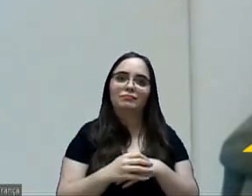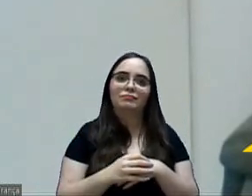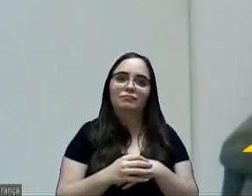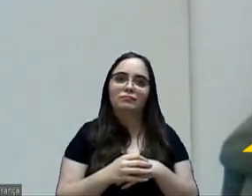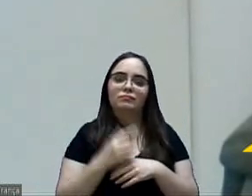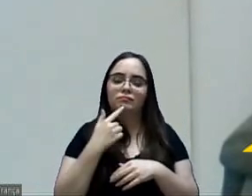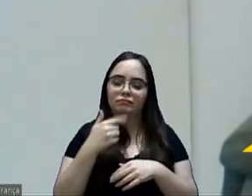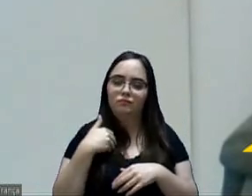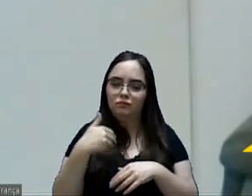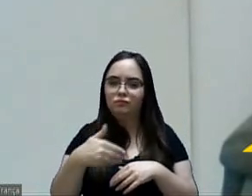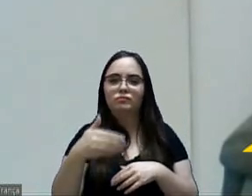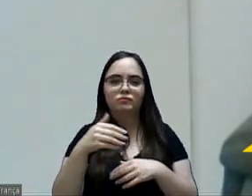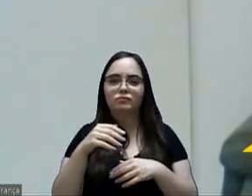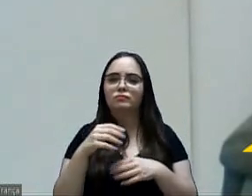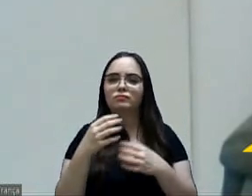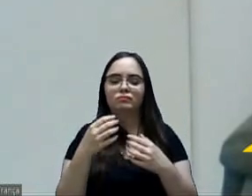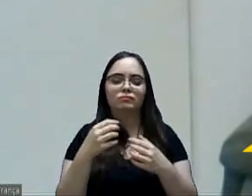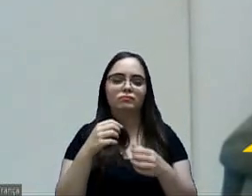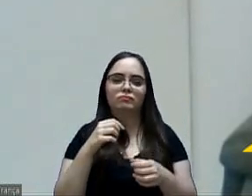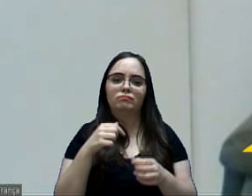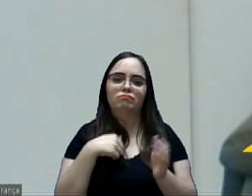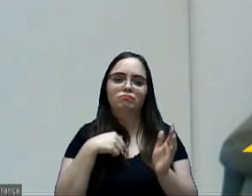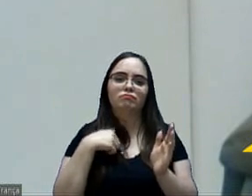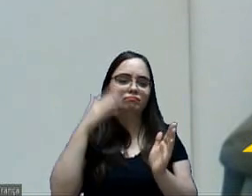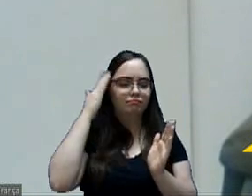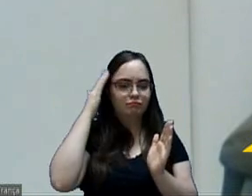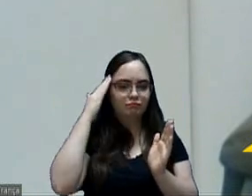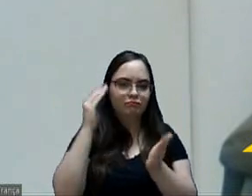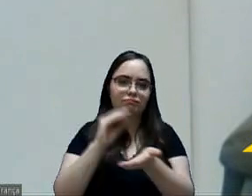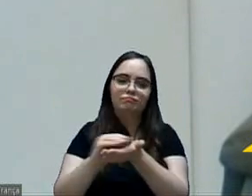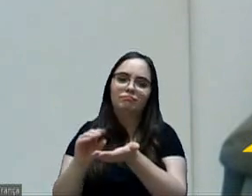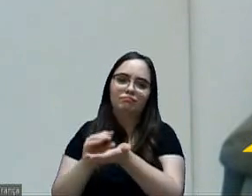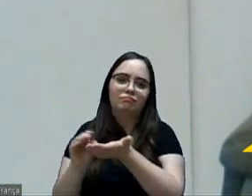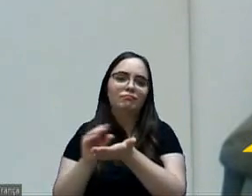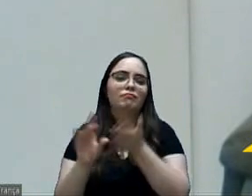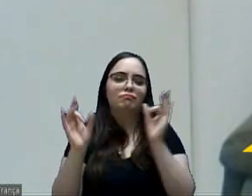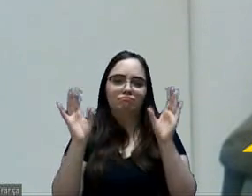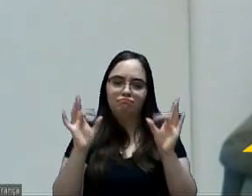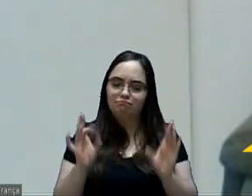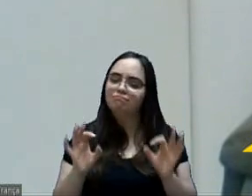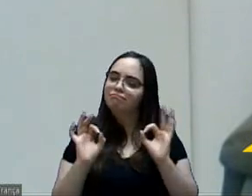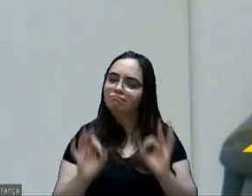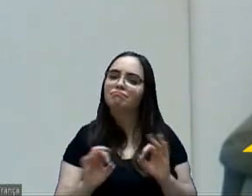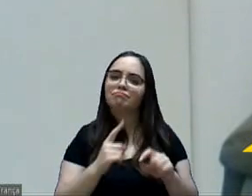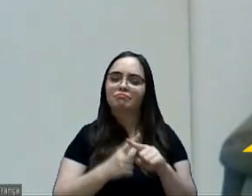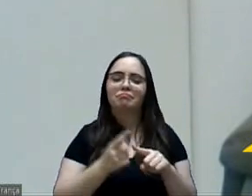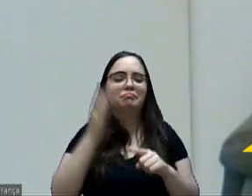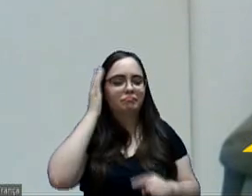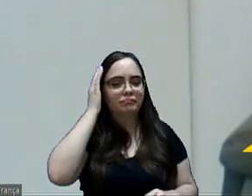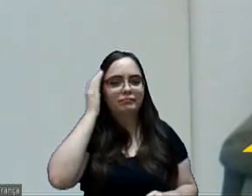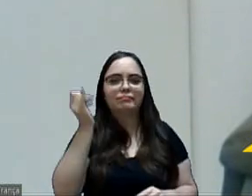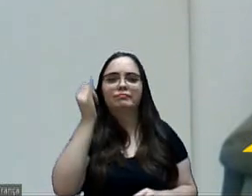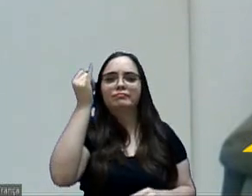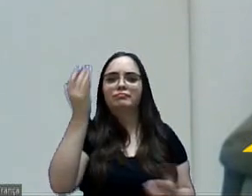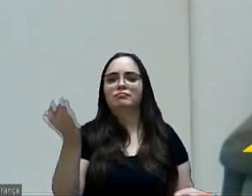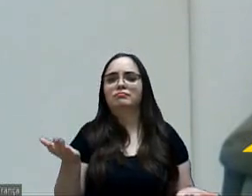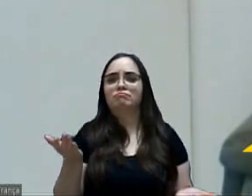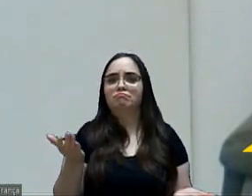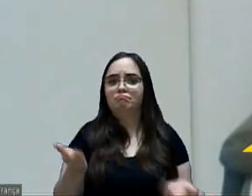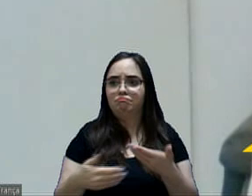cumprir todas as emendas parlamentares, que ele sabia da importância dos vereadores. Ou será que nós esquecemos isso? Eu só